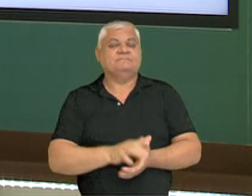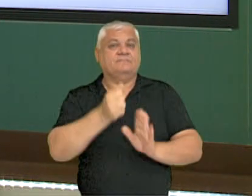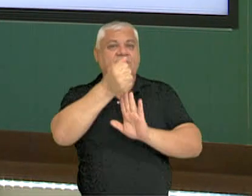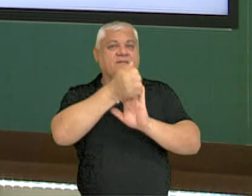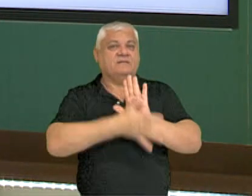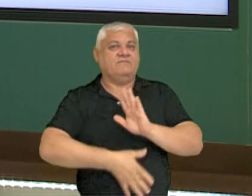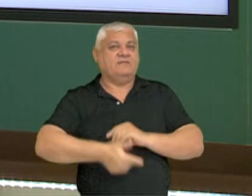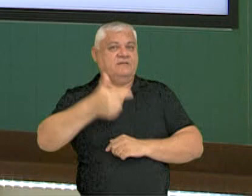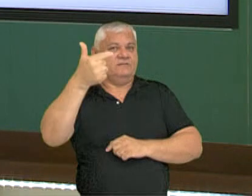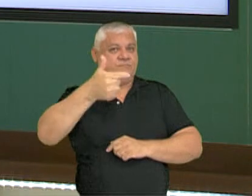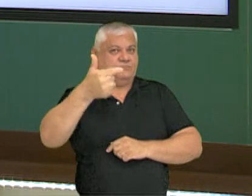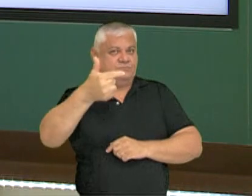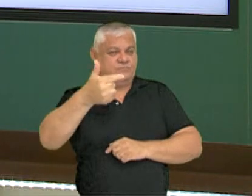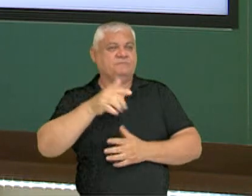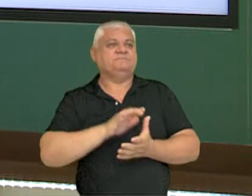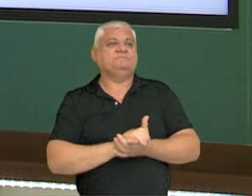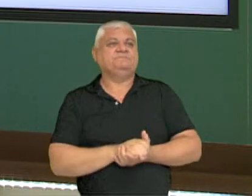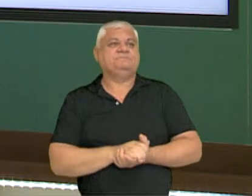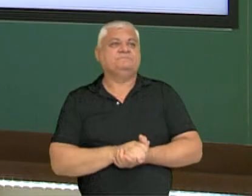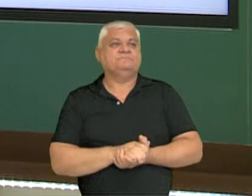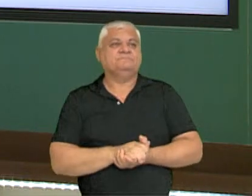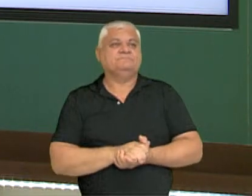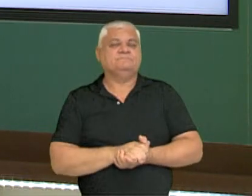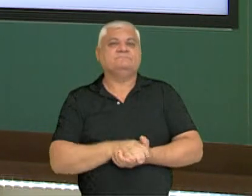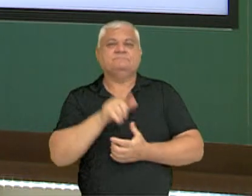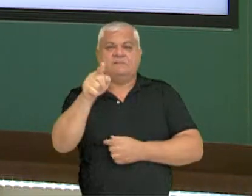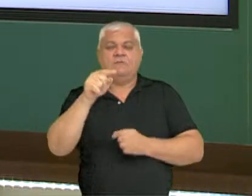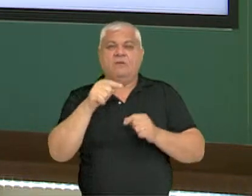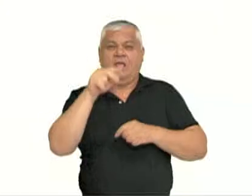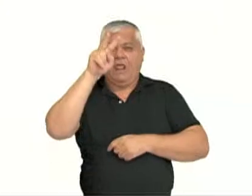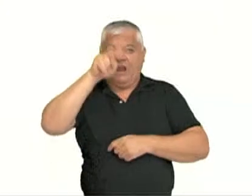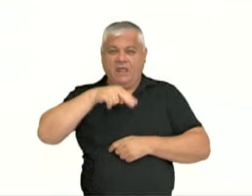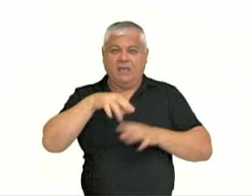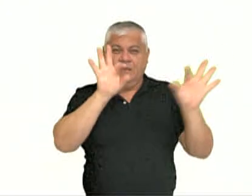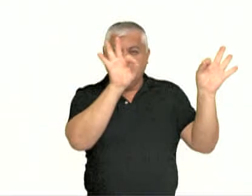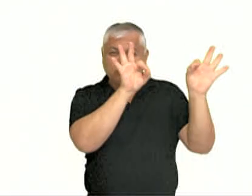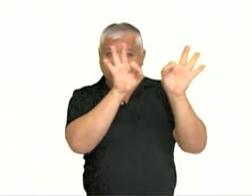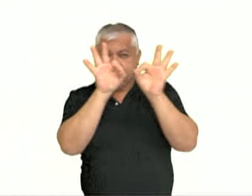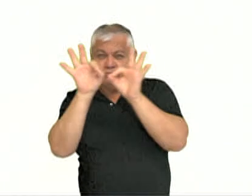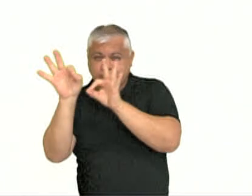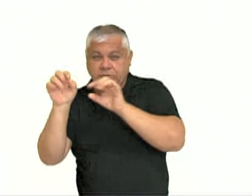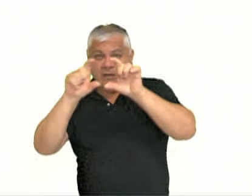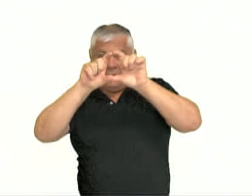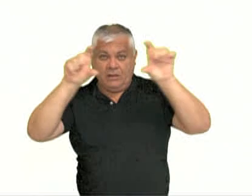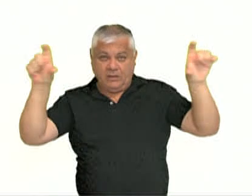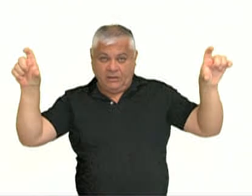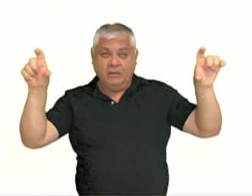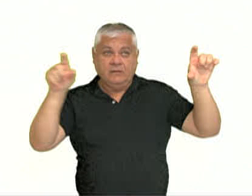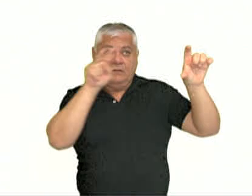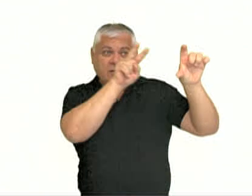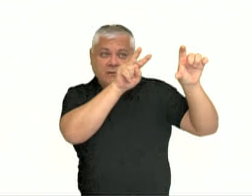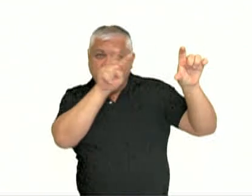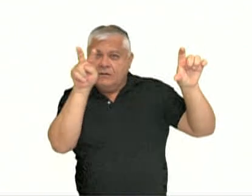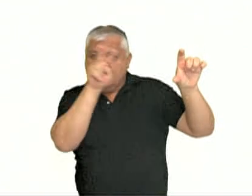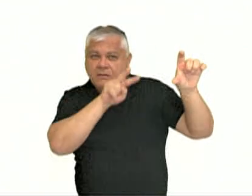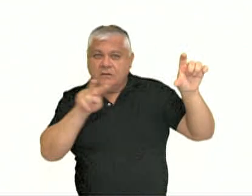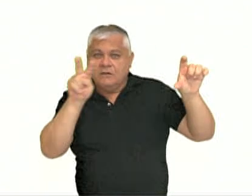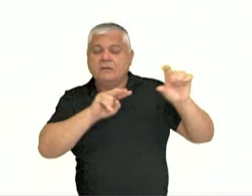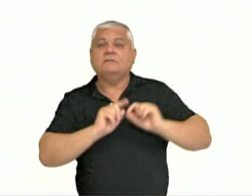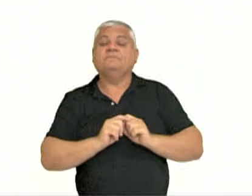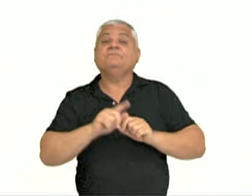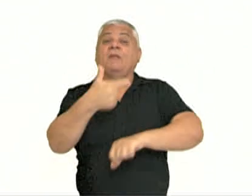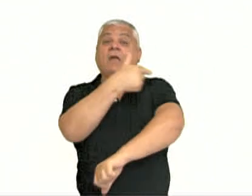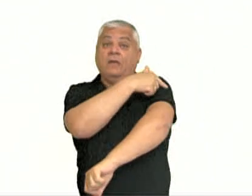Agora chegamos à nossa segunda atividade. Então faça a leitura desse trecho e responda. Além da ação de boas